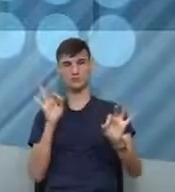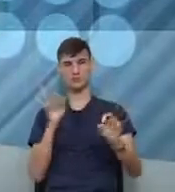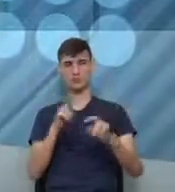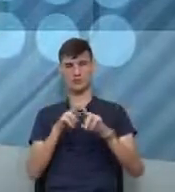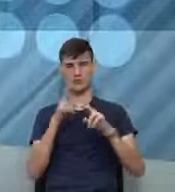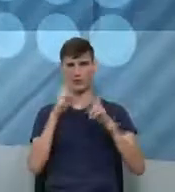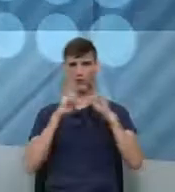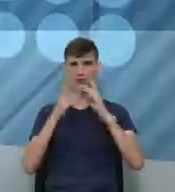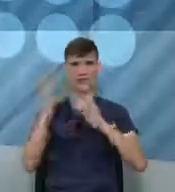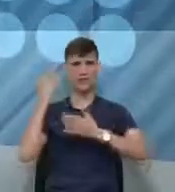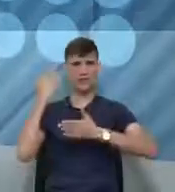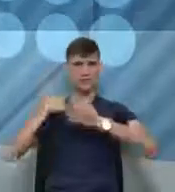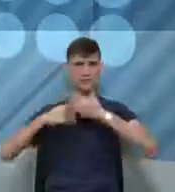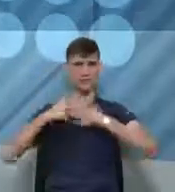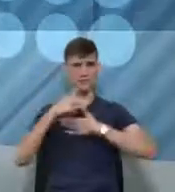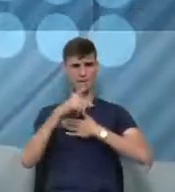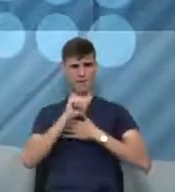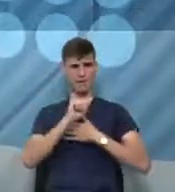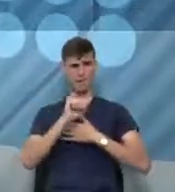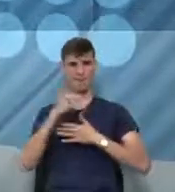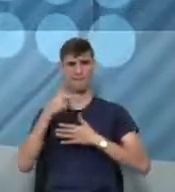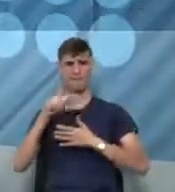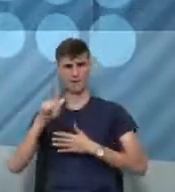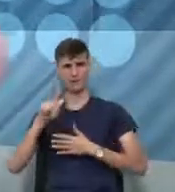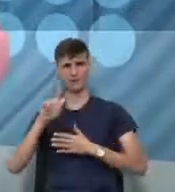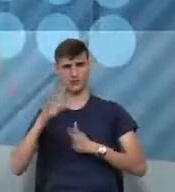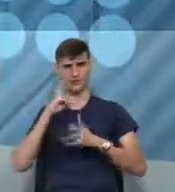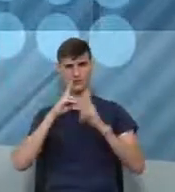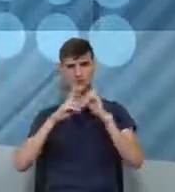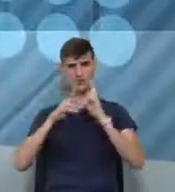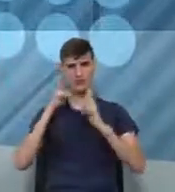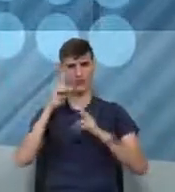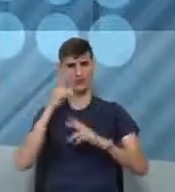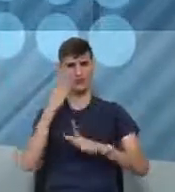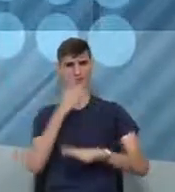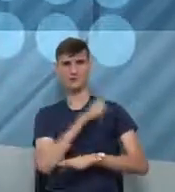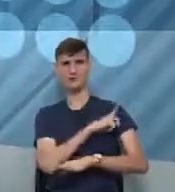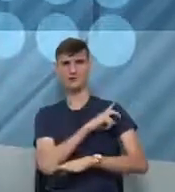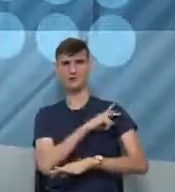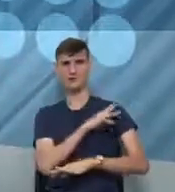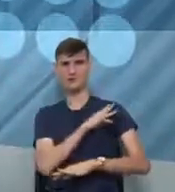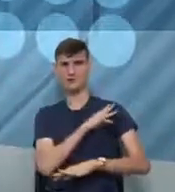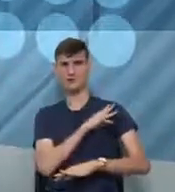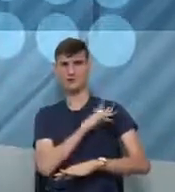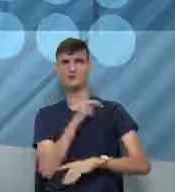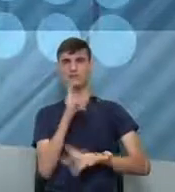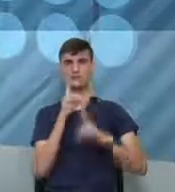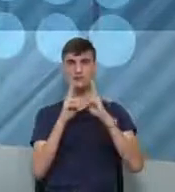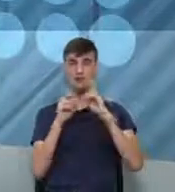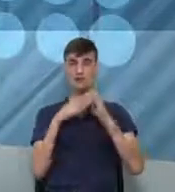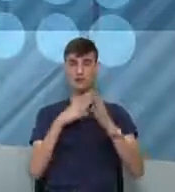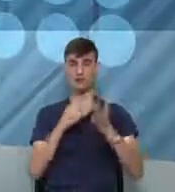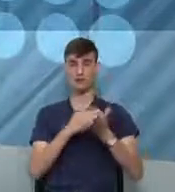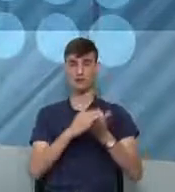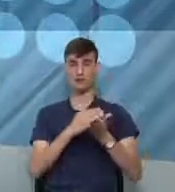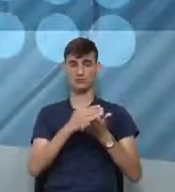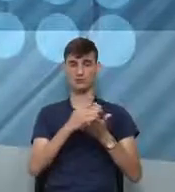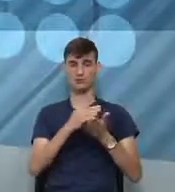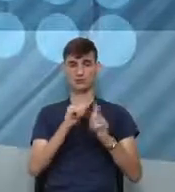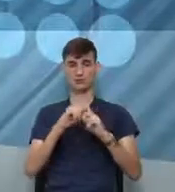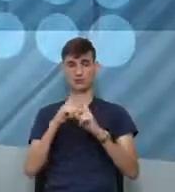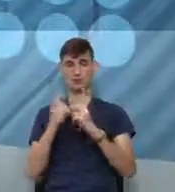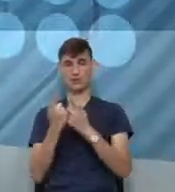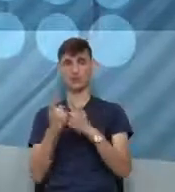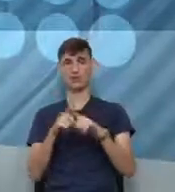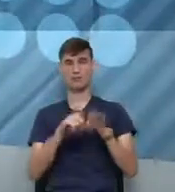no ensino médio, PA e PG, que nós estamos falando de progressão aritmética e progressão